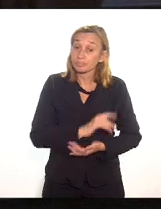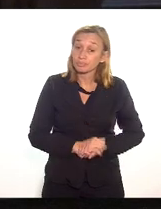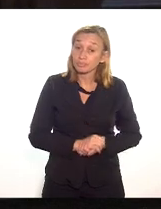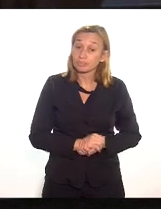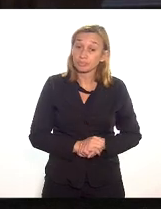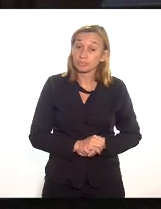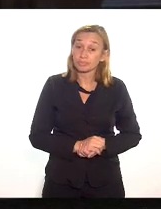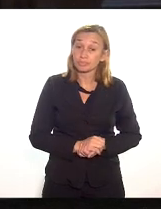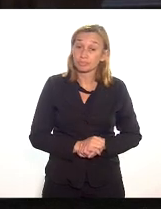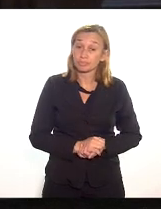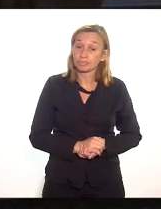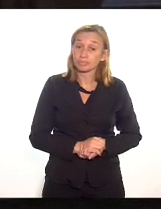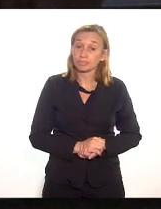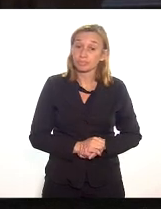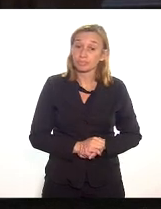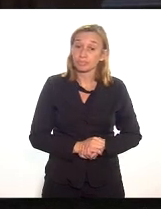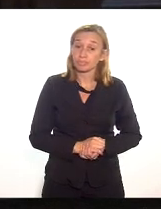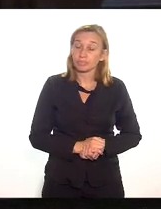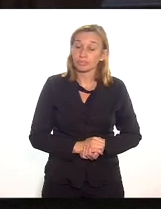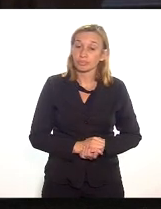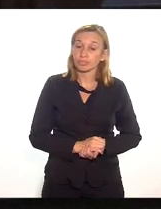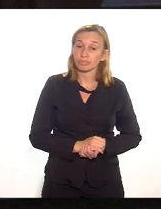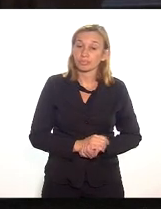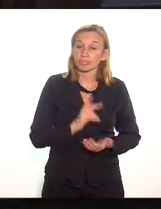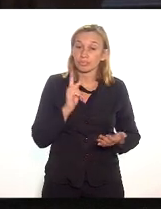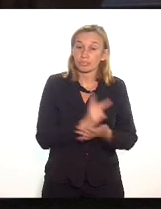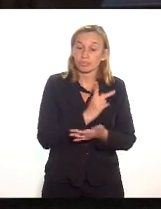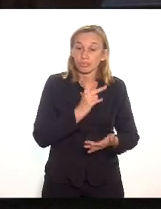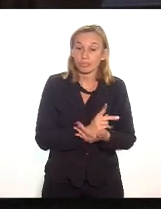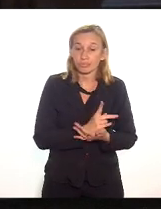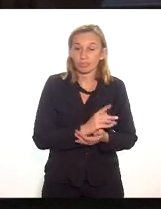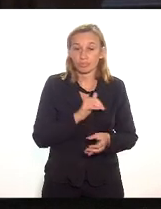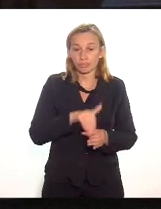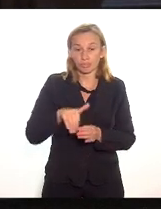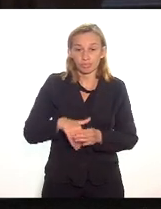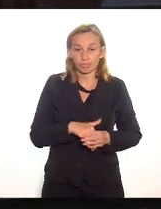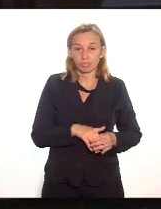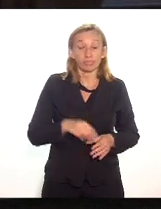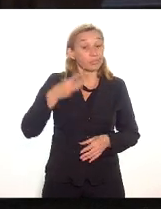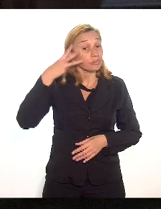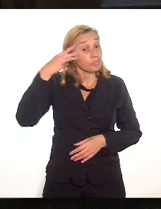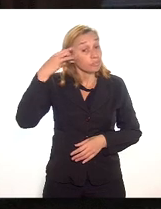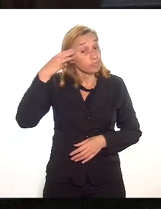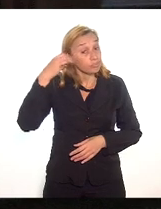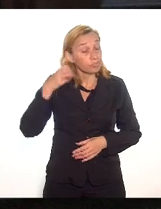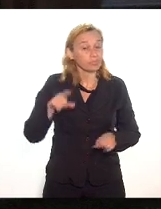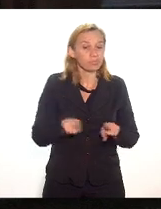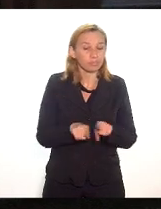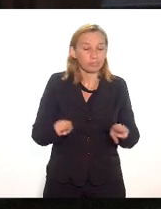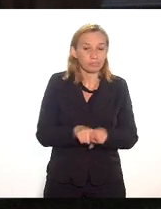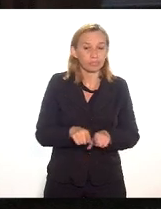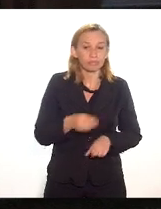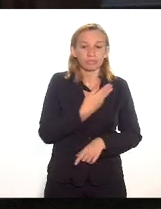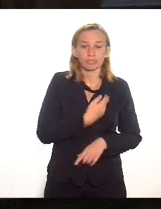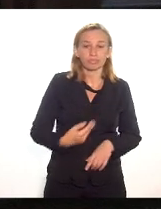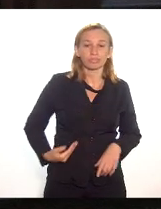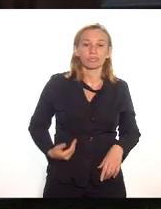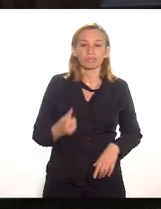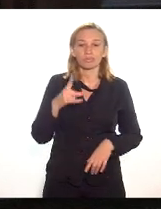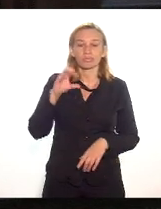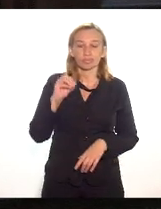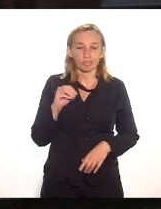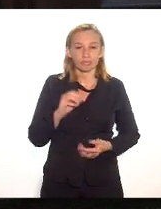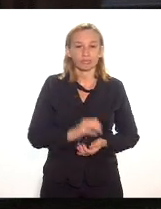um estelionato eleitoral, porque tanto Witzel contra o como o governador Cláudio Castro, que era